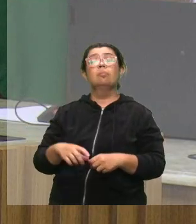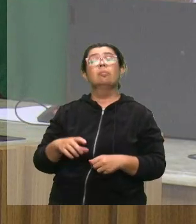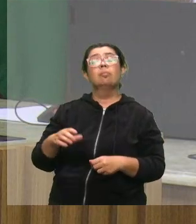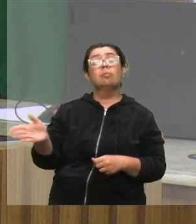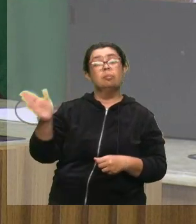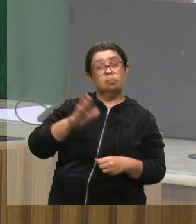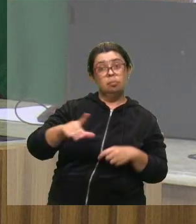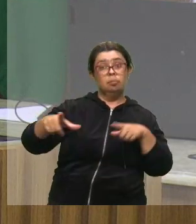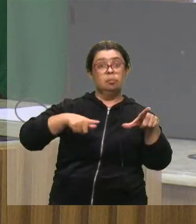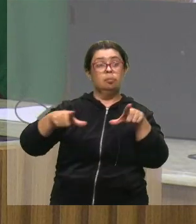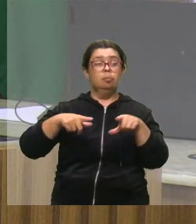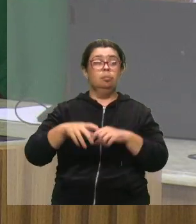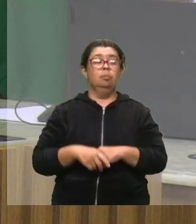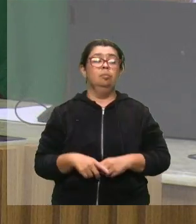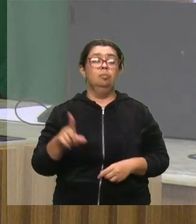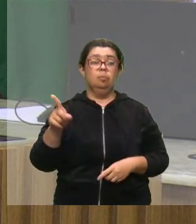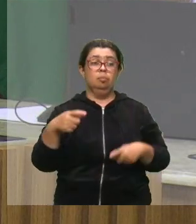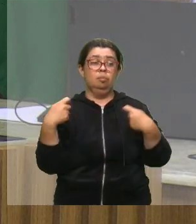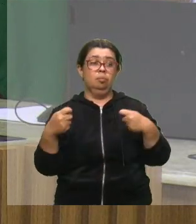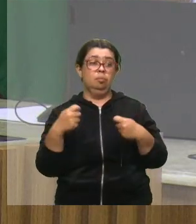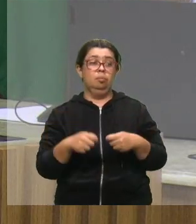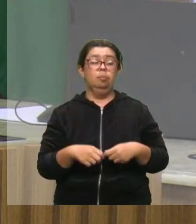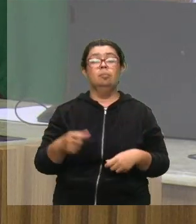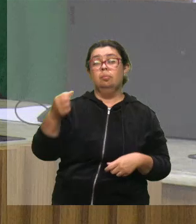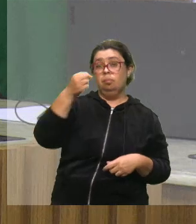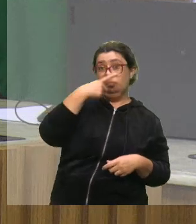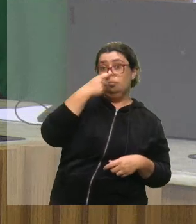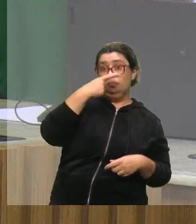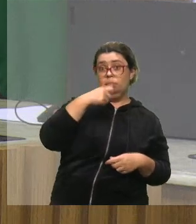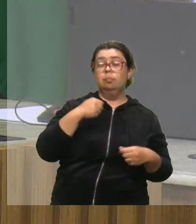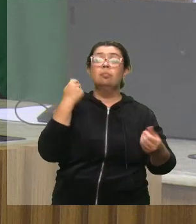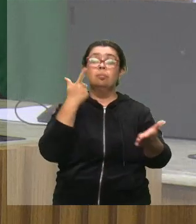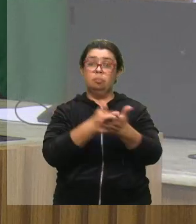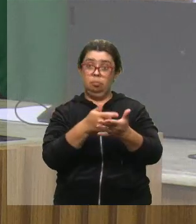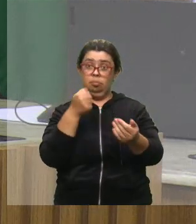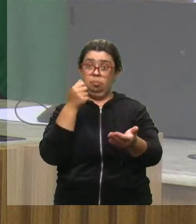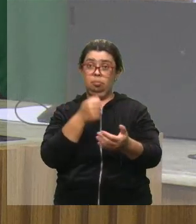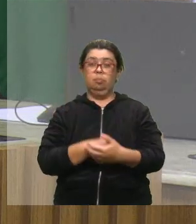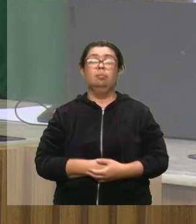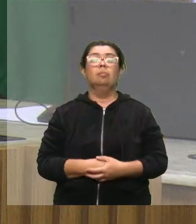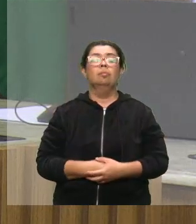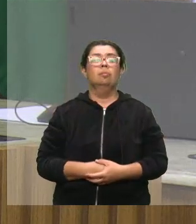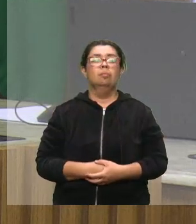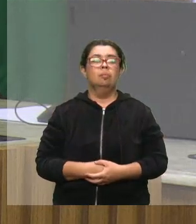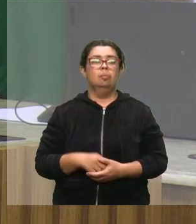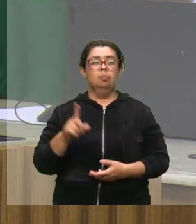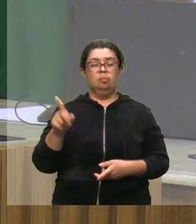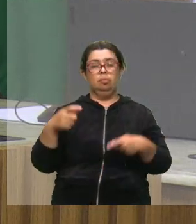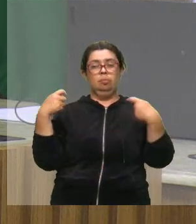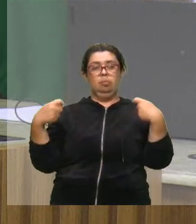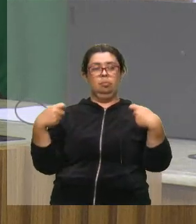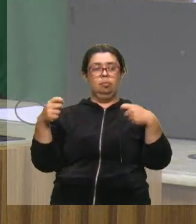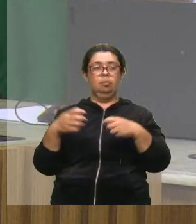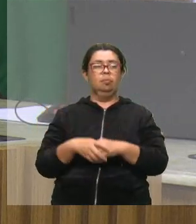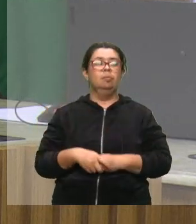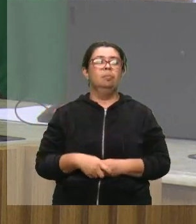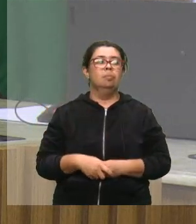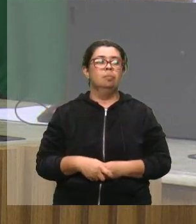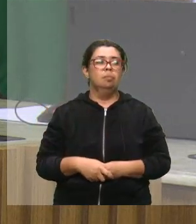contratados, é necessário que mais medicamentos sejam adquiridos, é necessário que haja